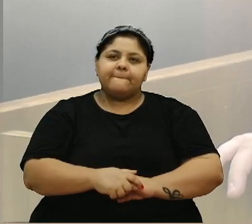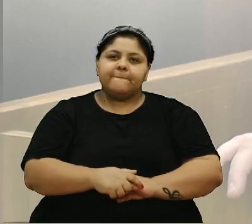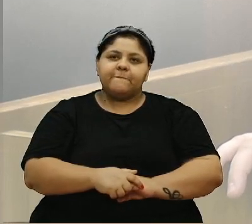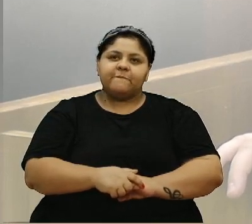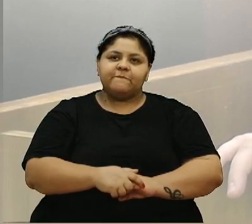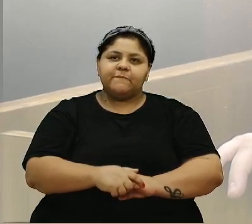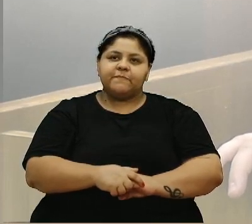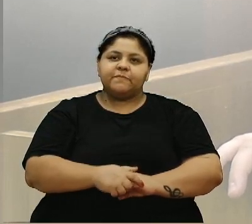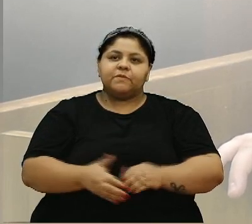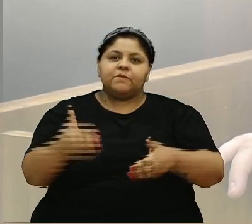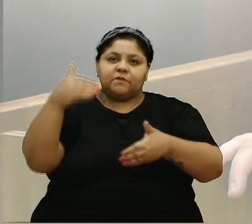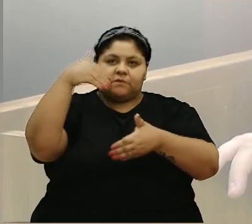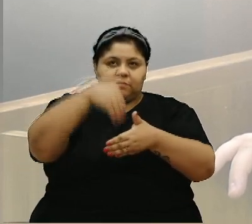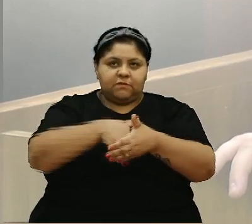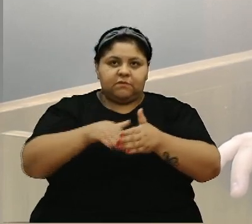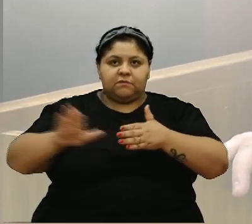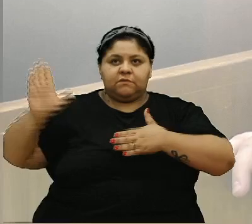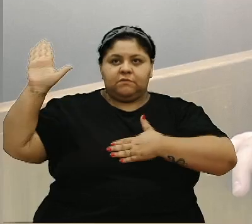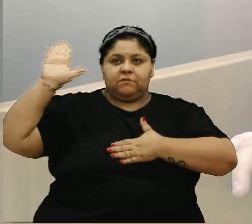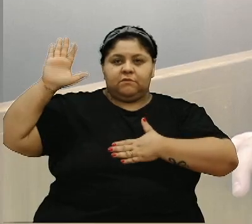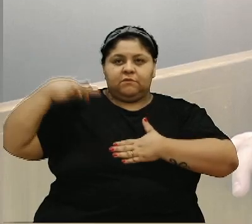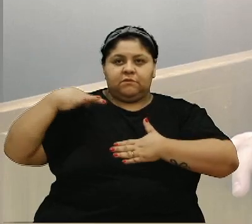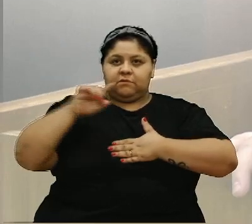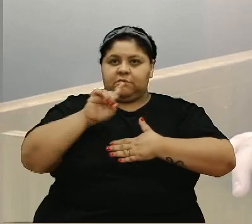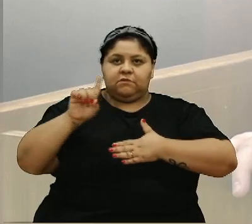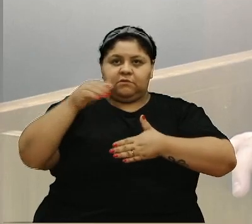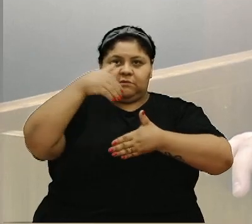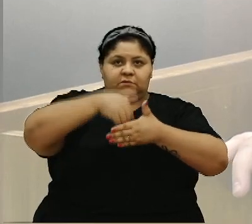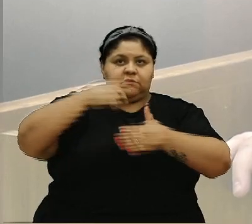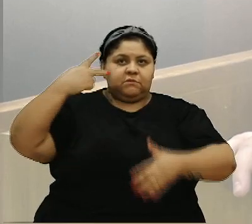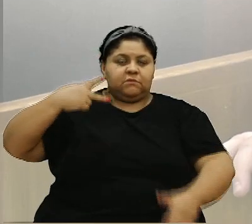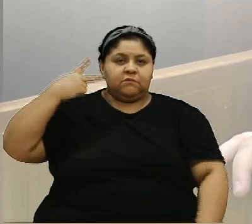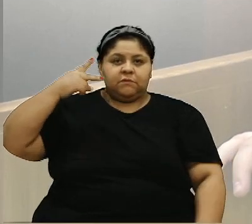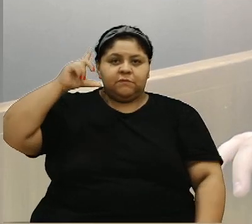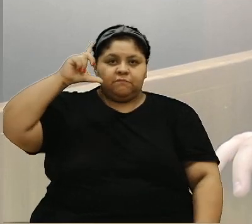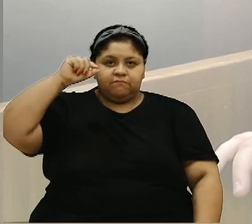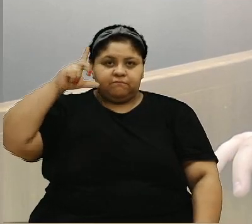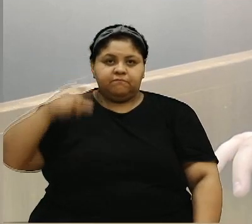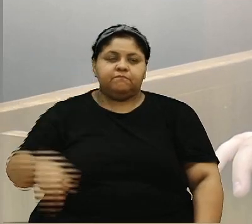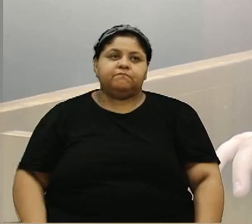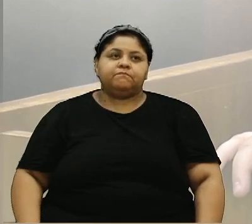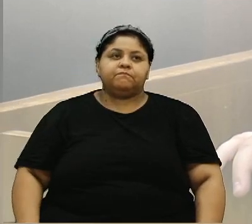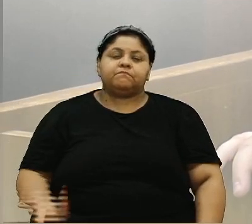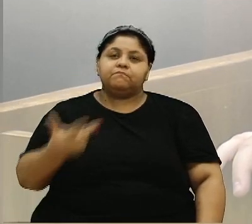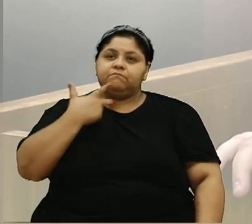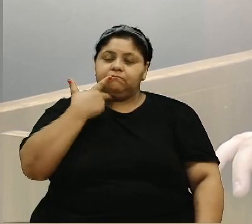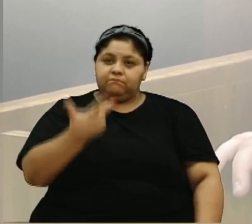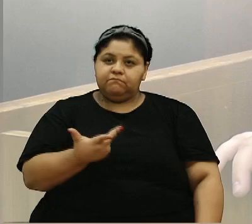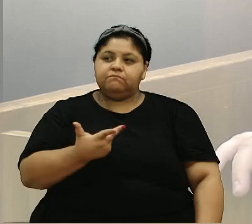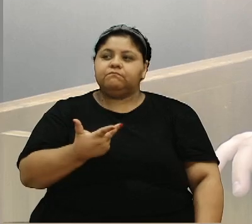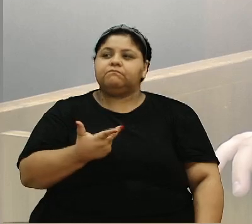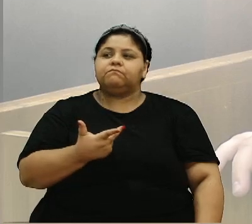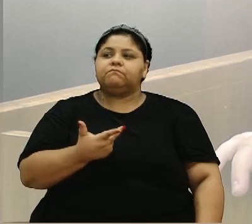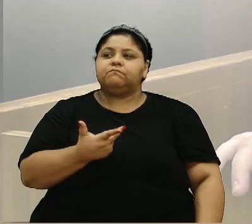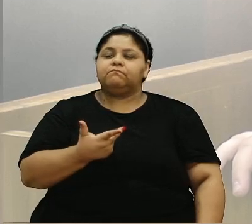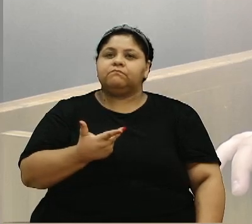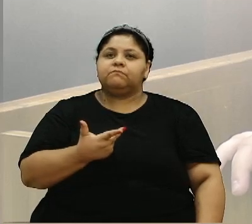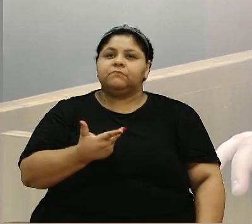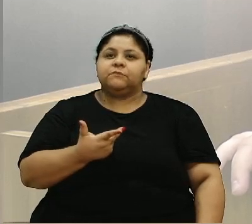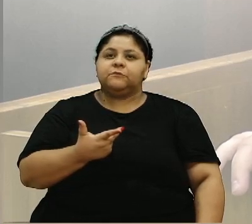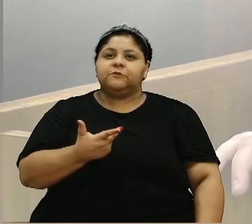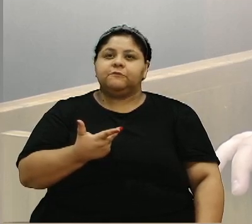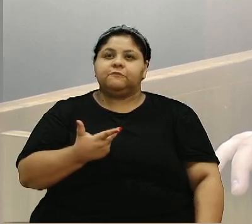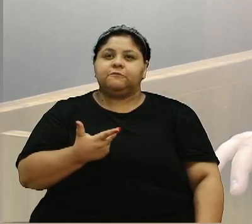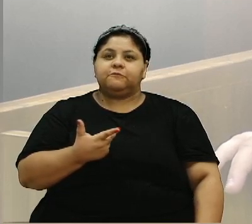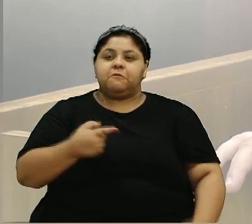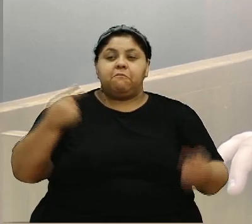prefeito reeleito, ao candidato não eleito, vereador Maurício Scalco, e dizer que realmente foi um cabo de guerra, que eu acho